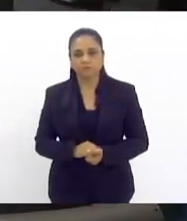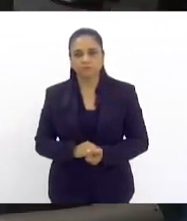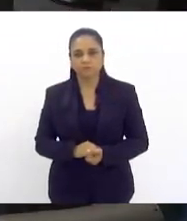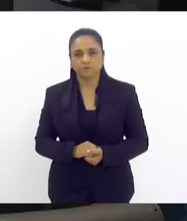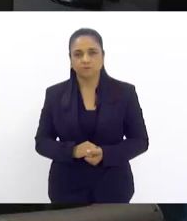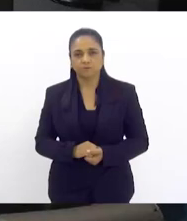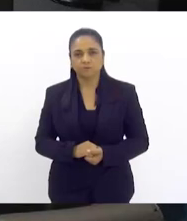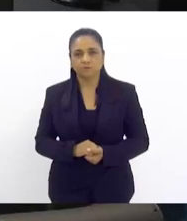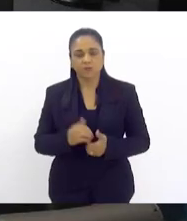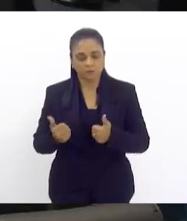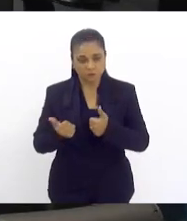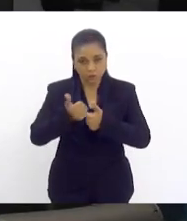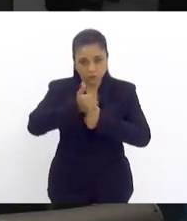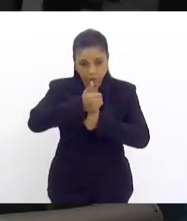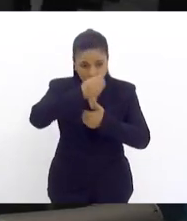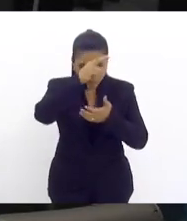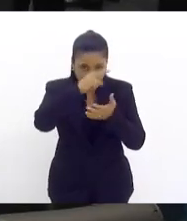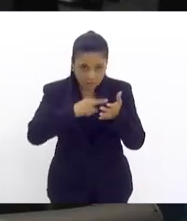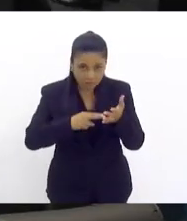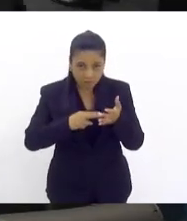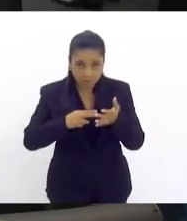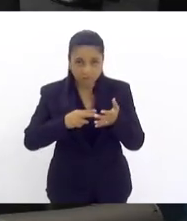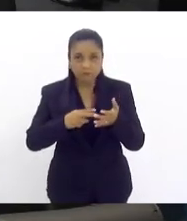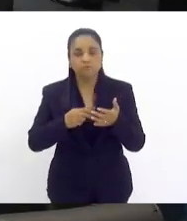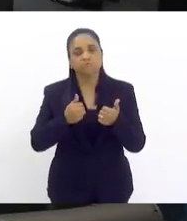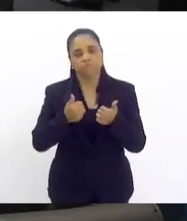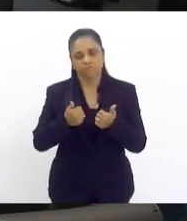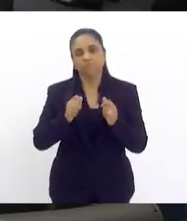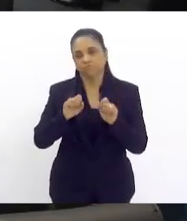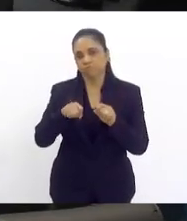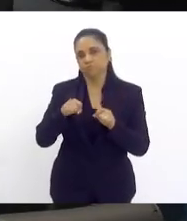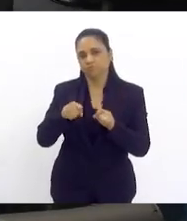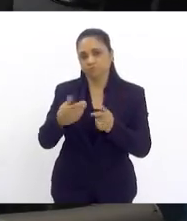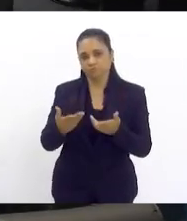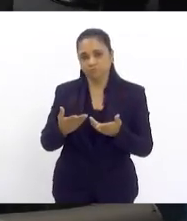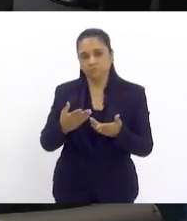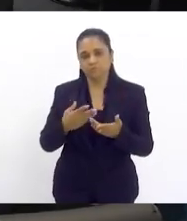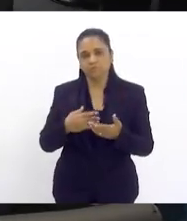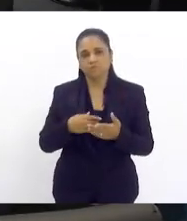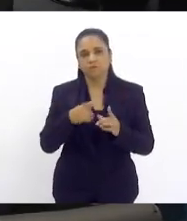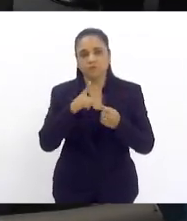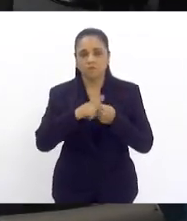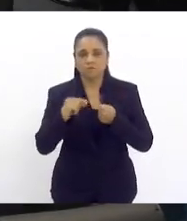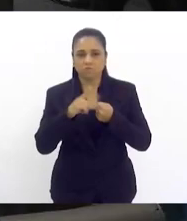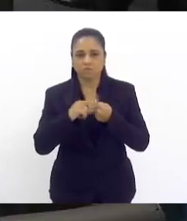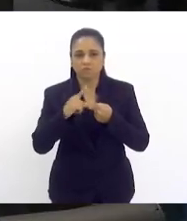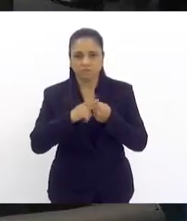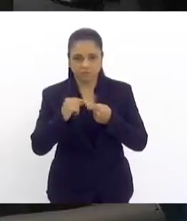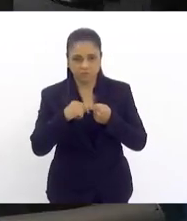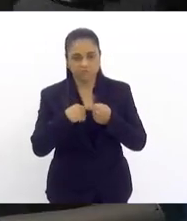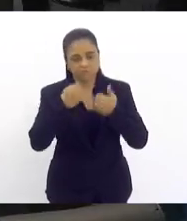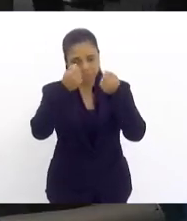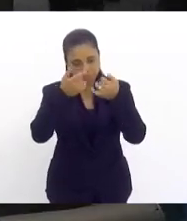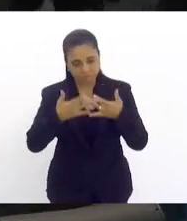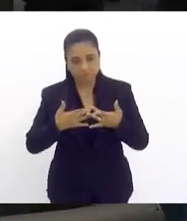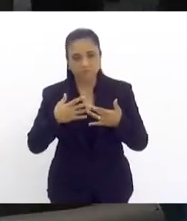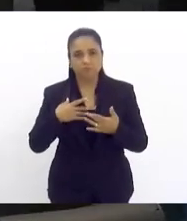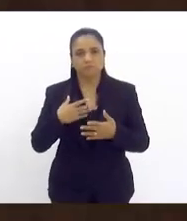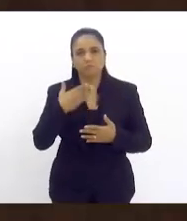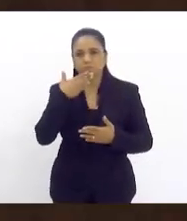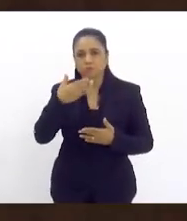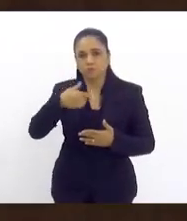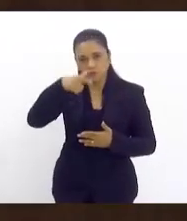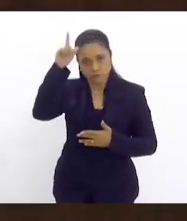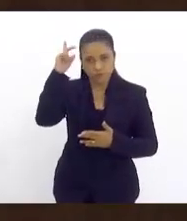Quer que leia o substitutivo na íntegra? Sim, né? Quatro artigos, o doutor Luiz Paulo pediu. Só um